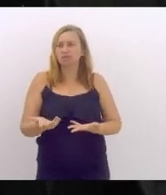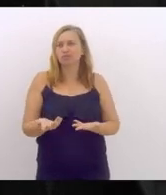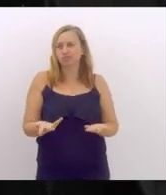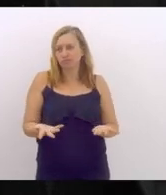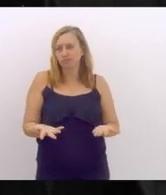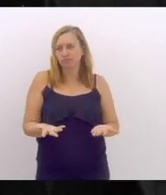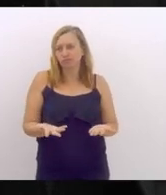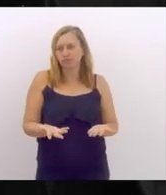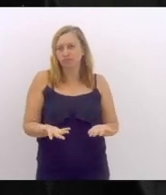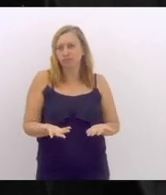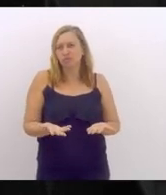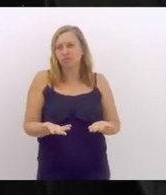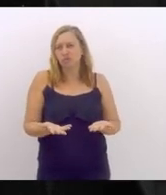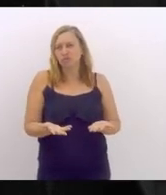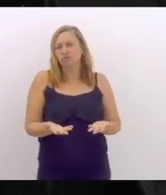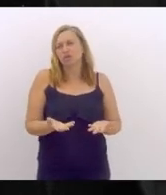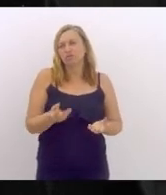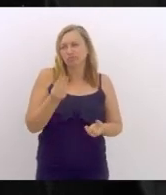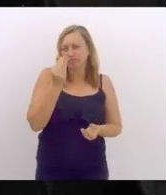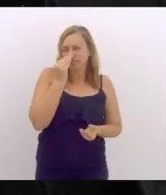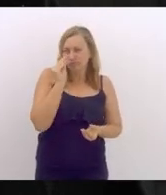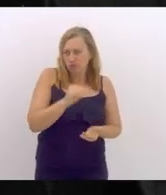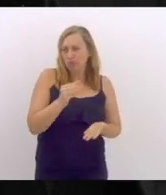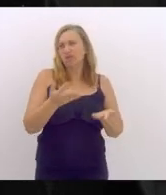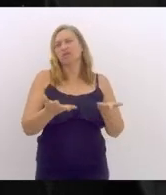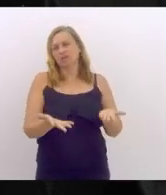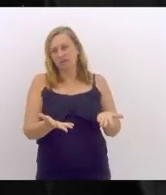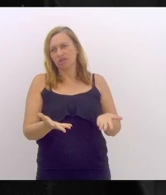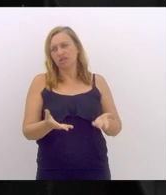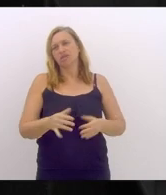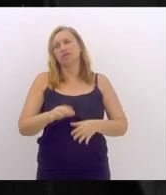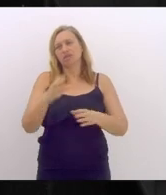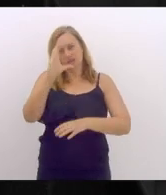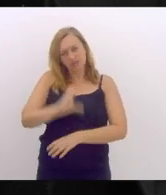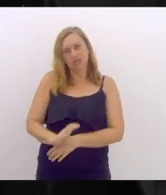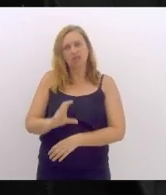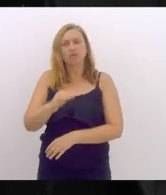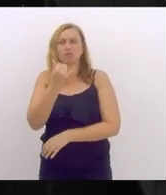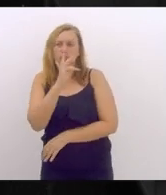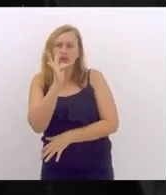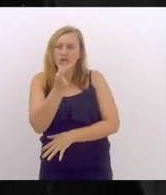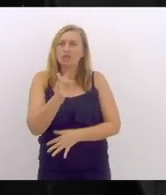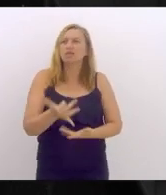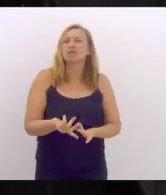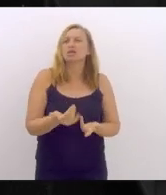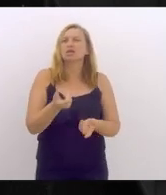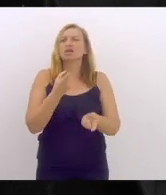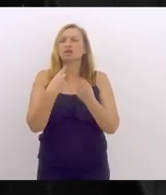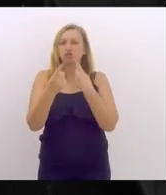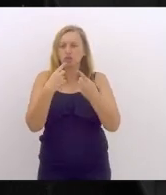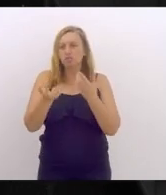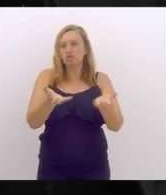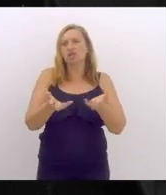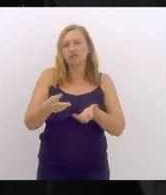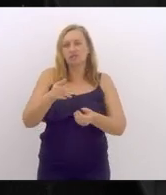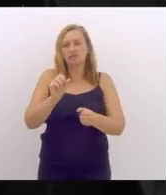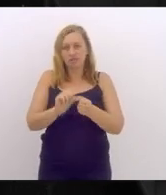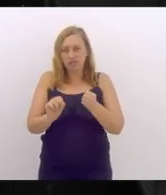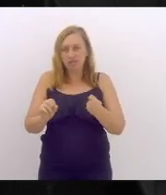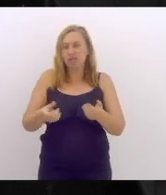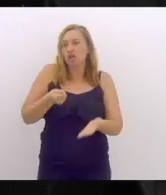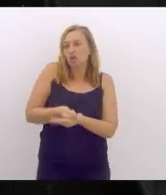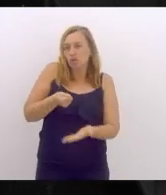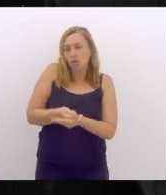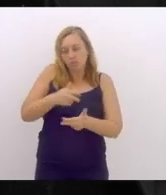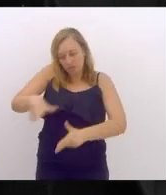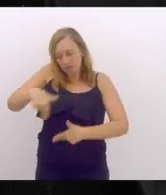tratamento desorroso desrespeitoso afrontoso a cidadania Fluminense portanto é a discussão que queria fazer e cobrando da